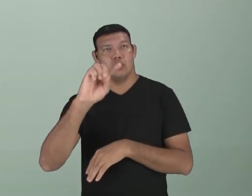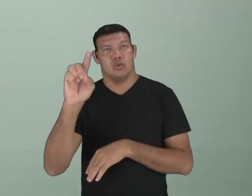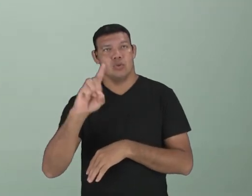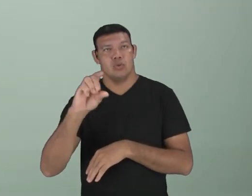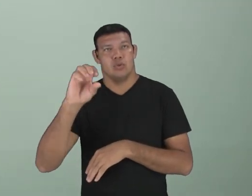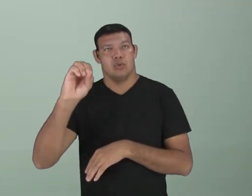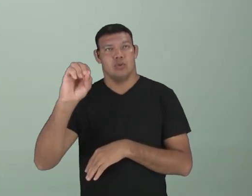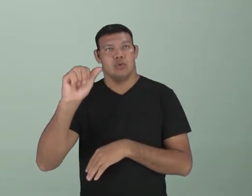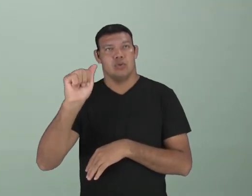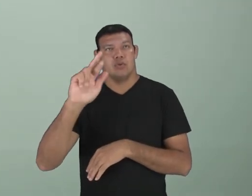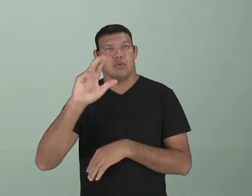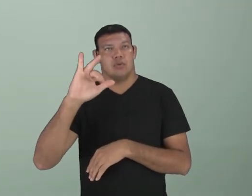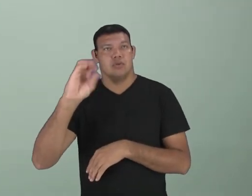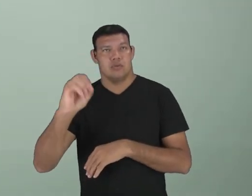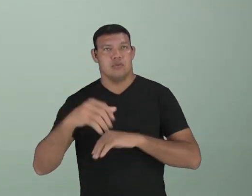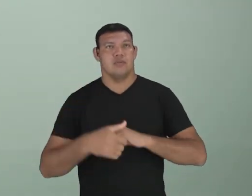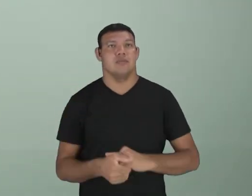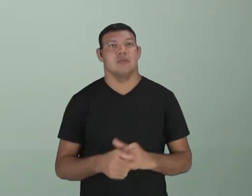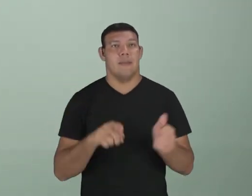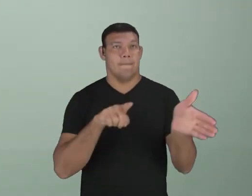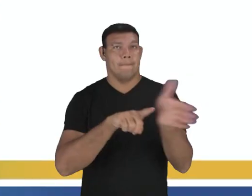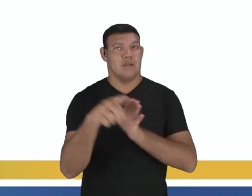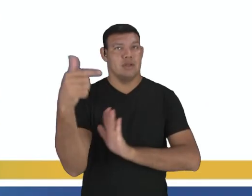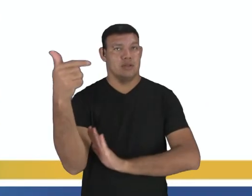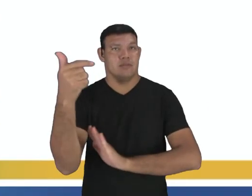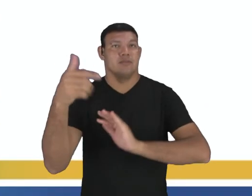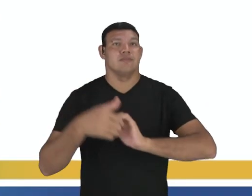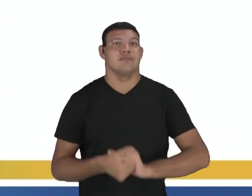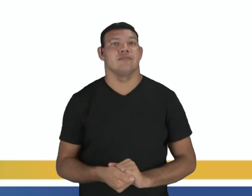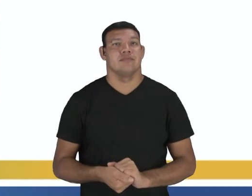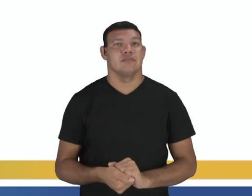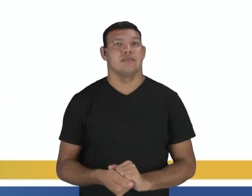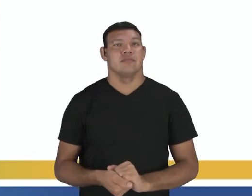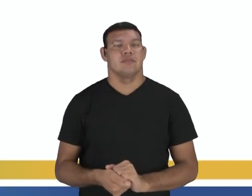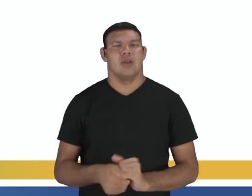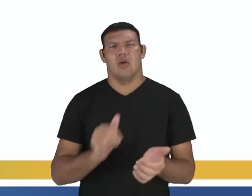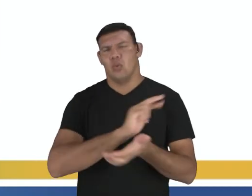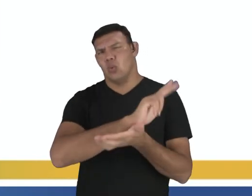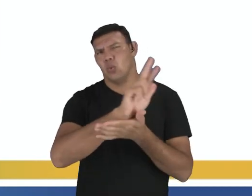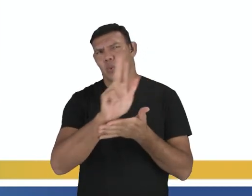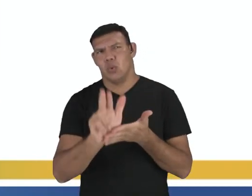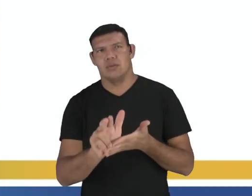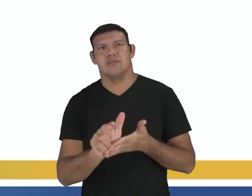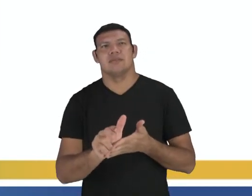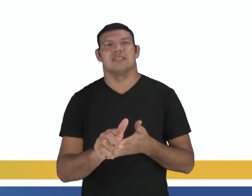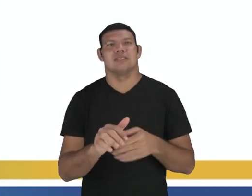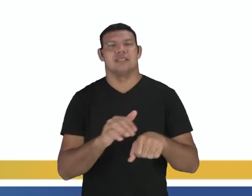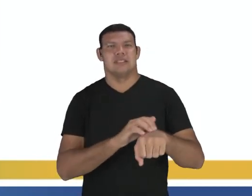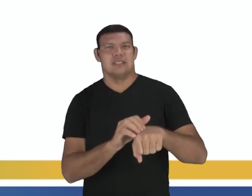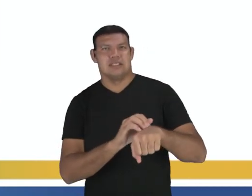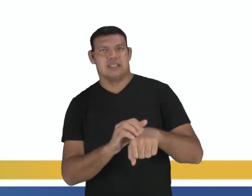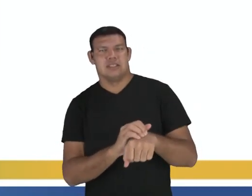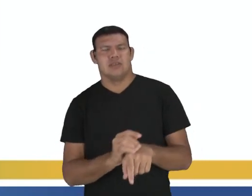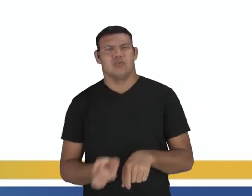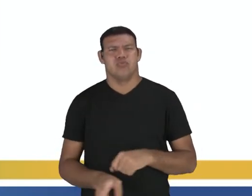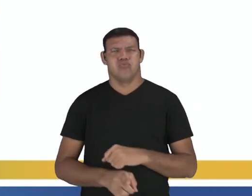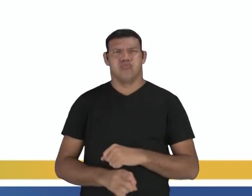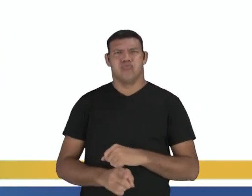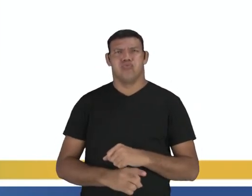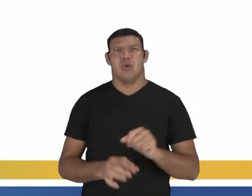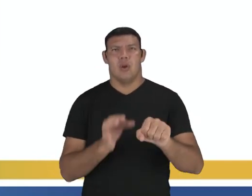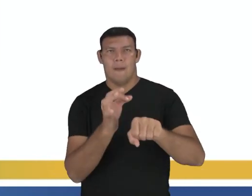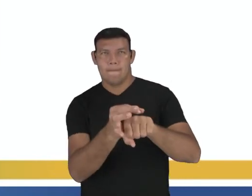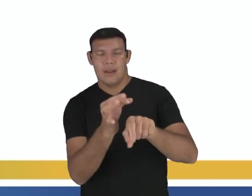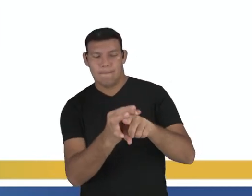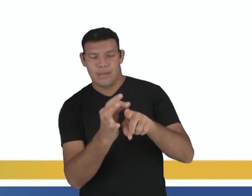vírus, né? Então, você tem vários agentes etiológicos, tá? Quais são os sintomas mais comuns? Nós temos vários, né? Ardência a